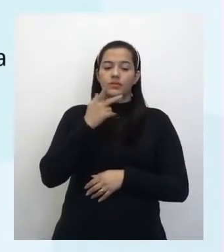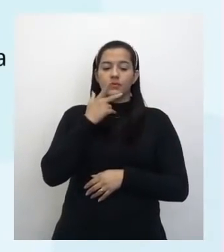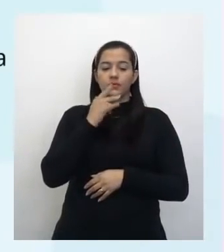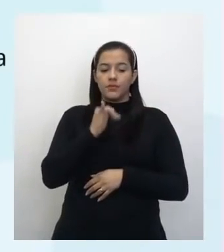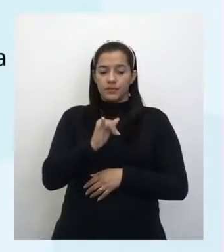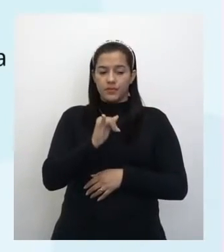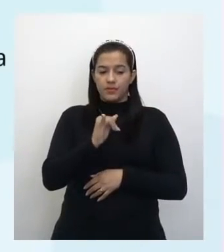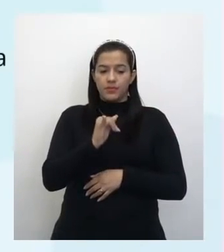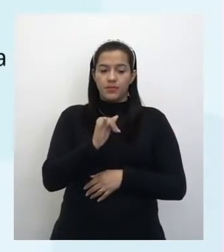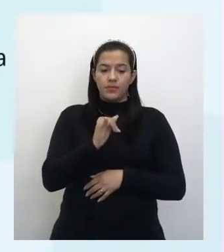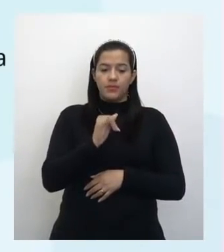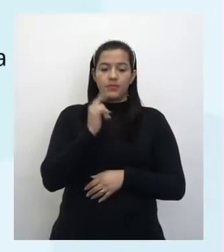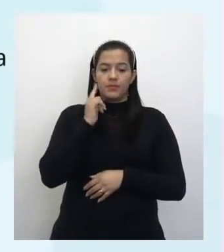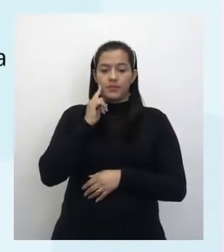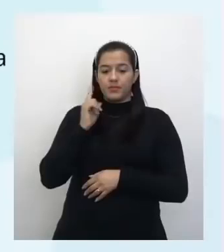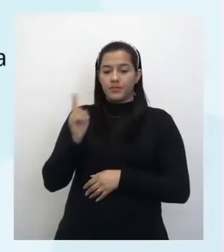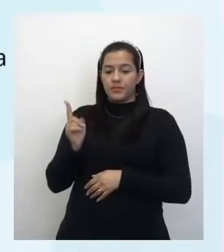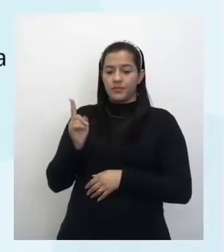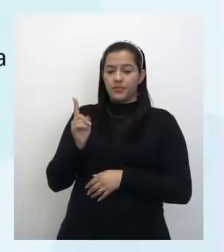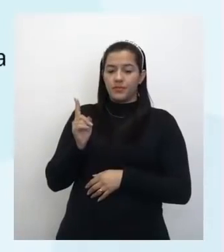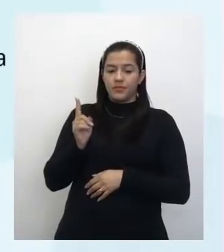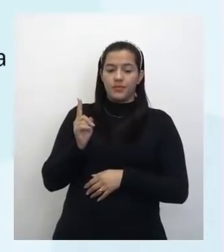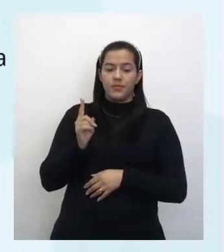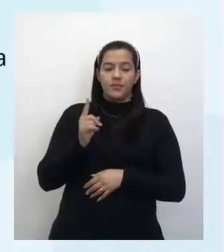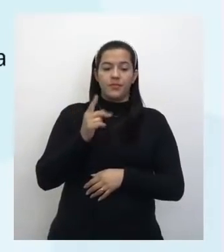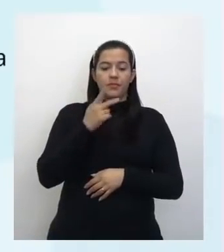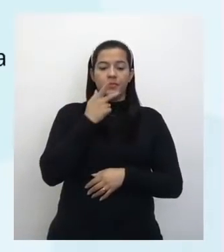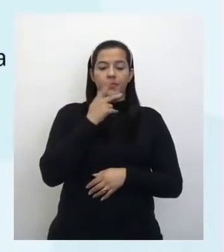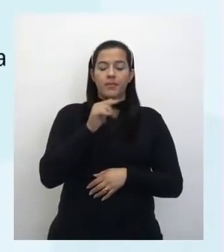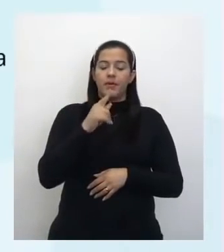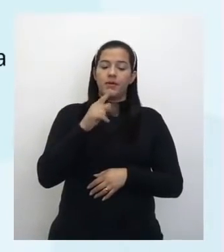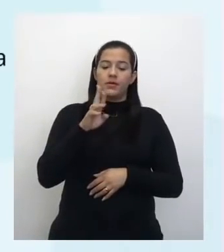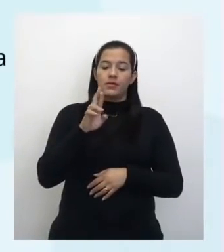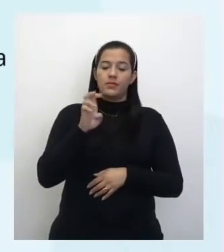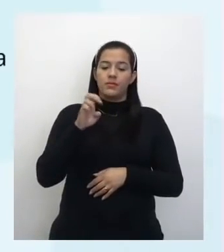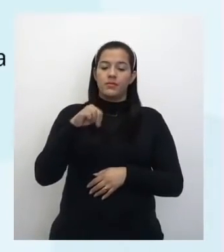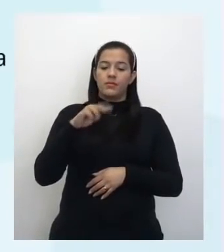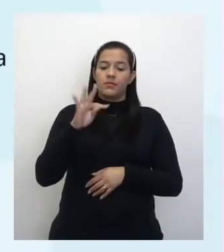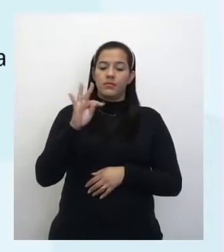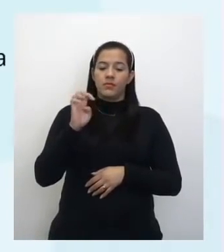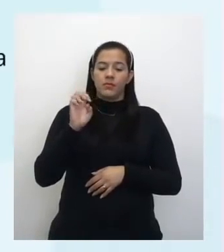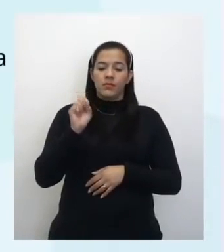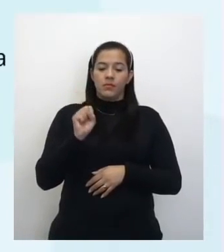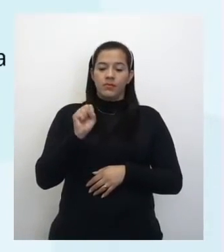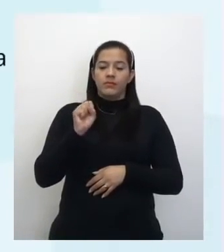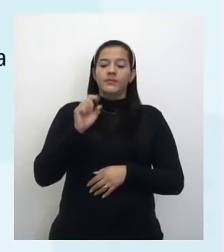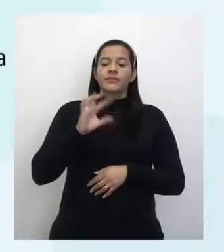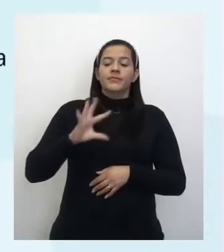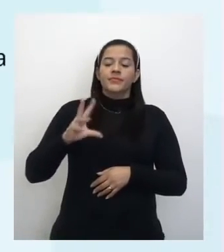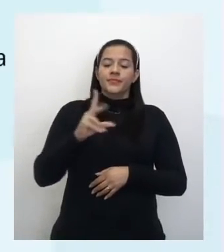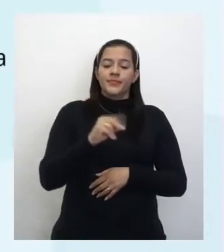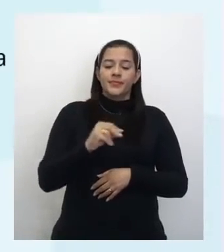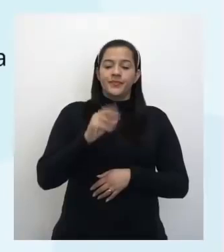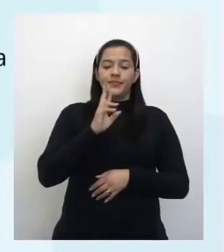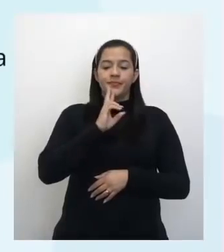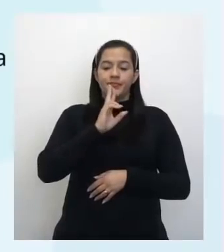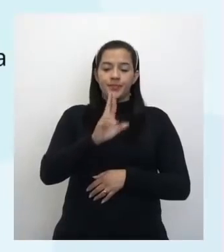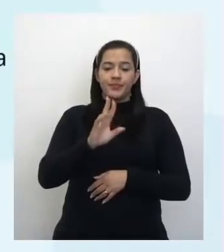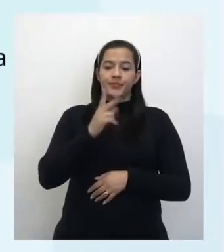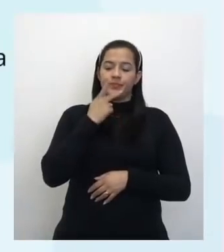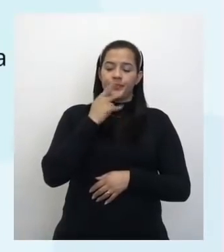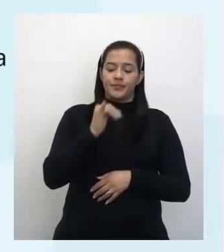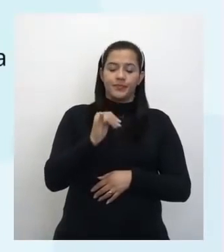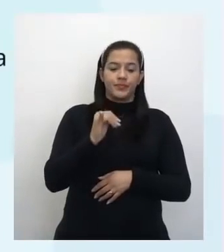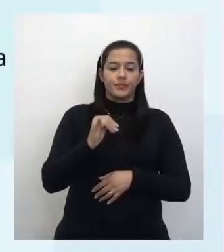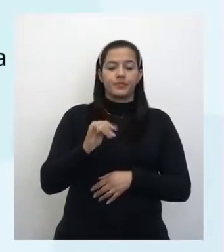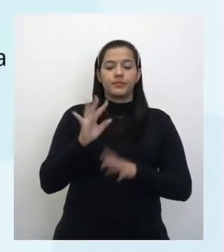aqui no toma cuidado com esse aqui que a gente falou no começo da aula pais é pênis presta atenção nisso que vai receber para vocês responderem a tarefa então